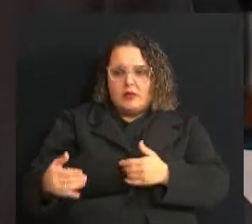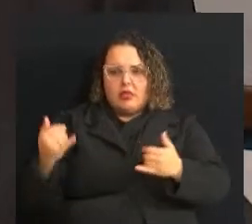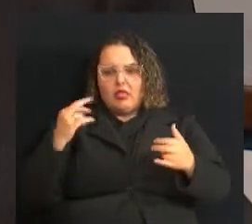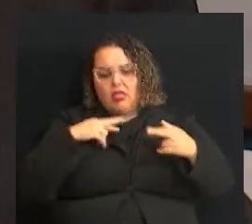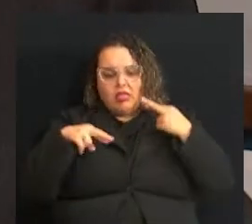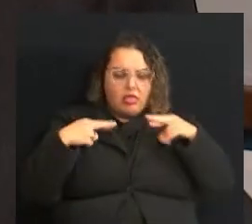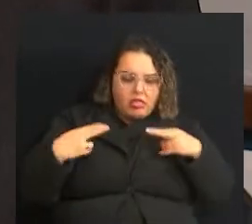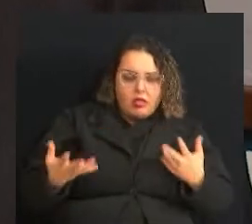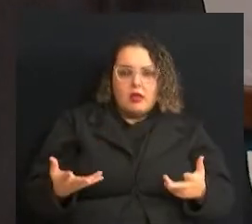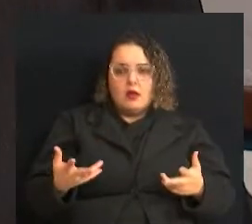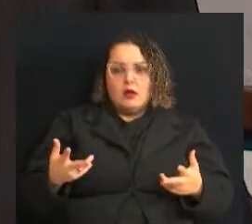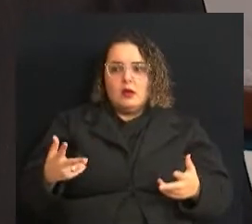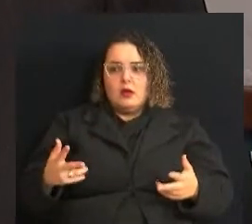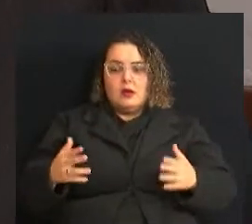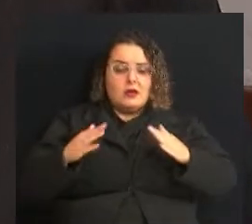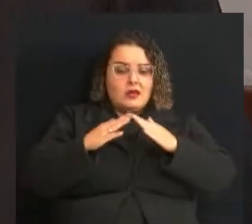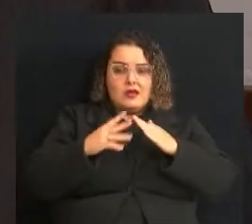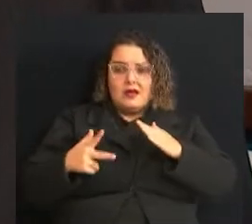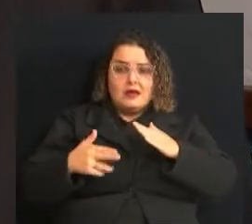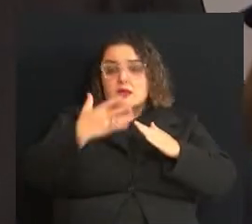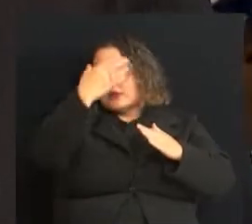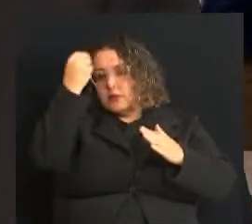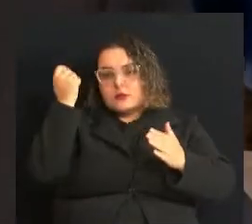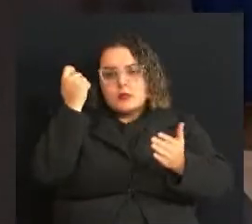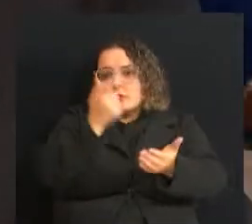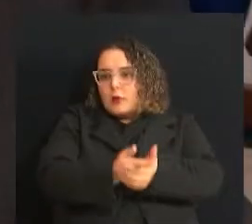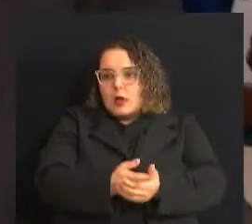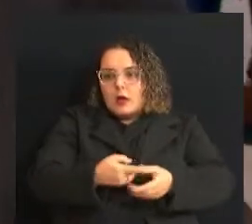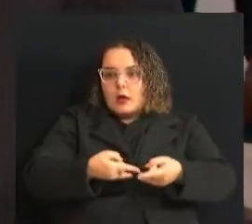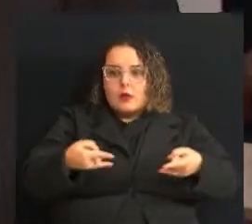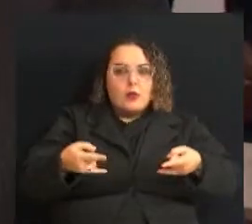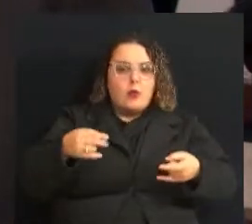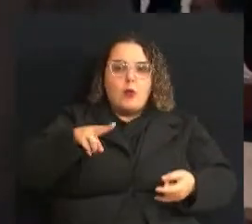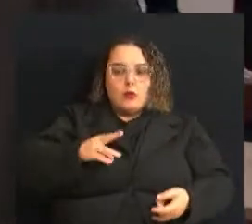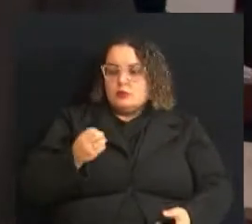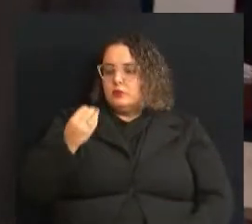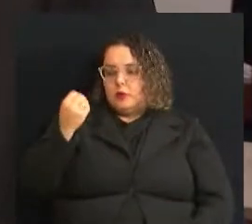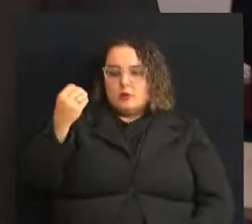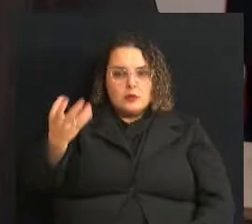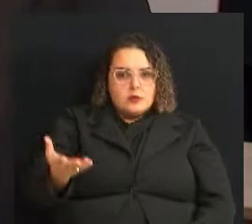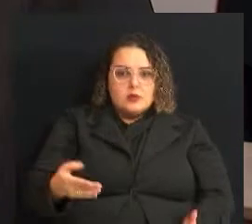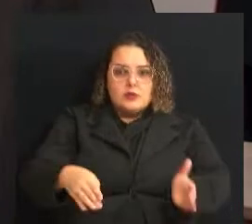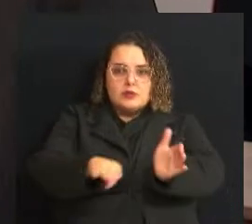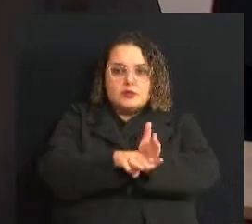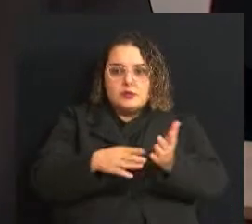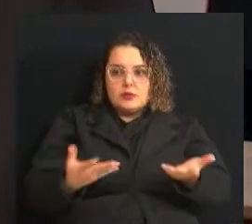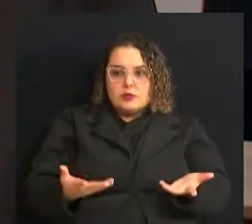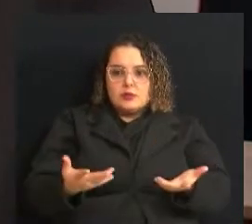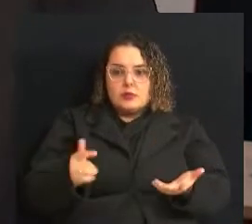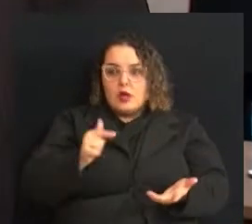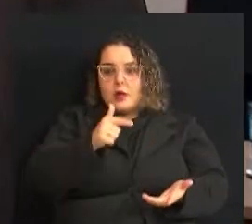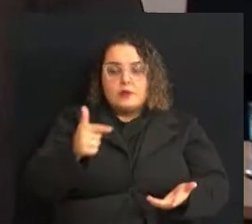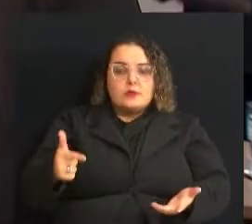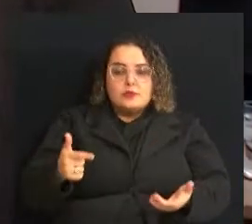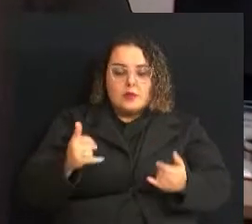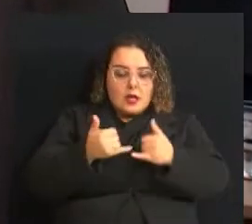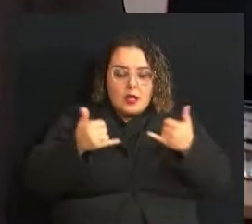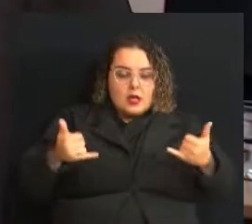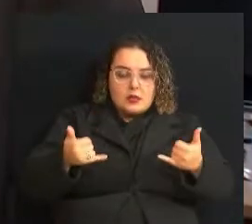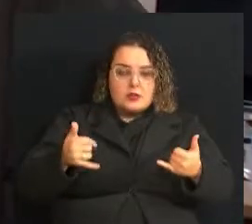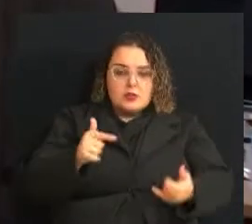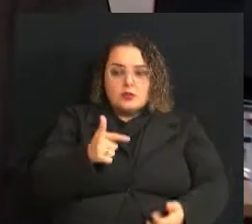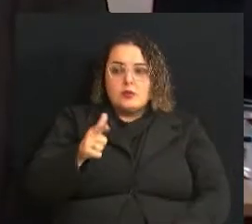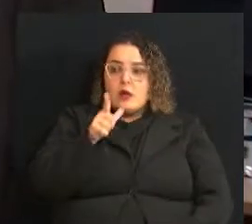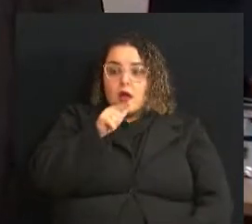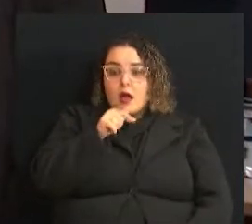que a pessoa às vezes esqueceu de pagar ou está viajando, alguma coisa do tipo, chegou, está sem energia ou sem água. No